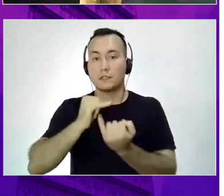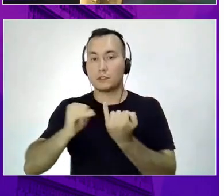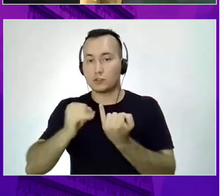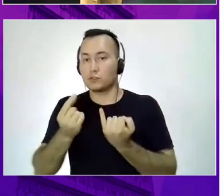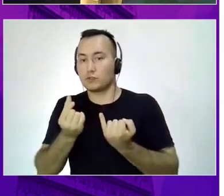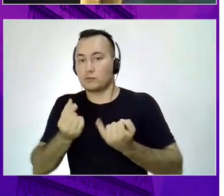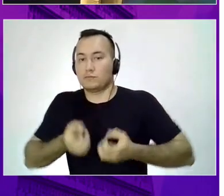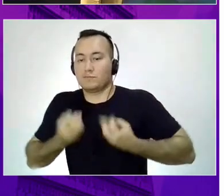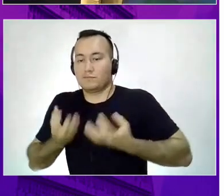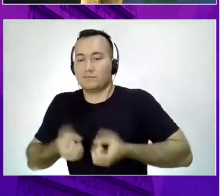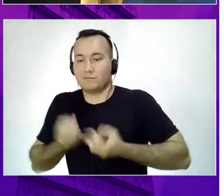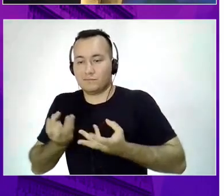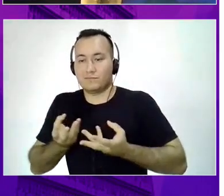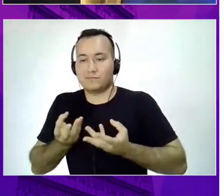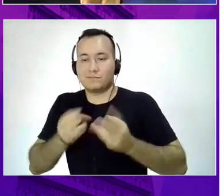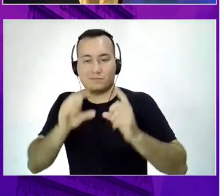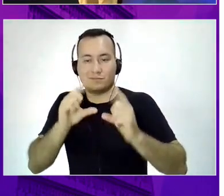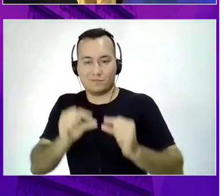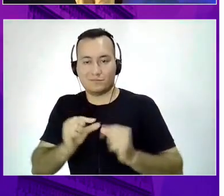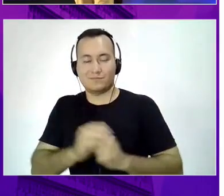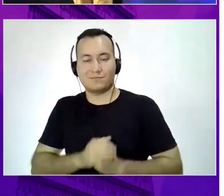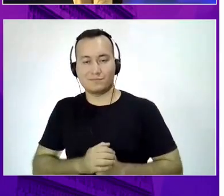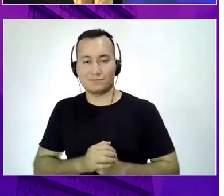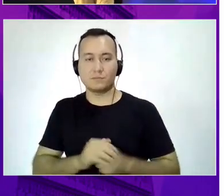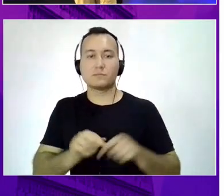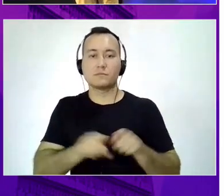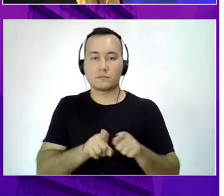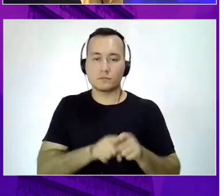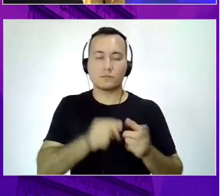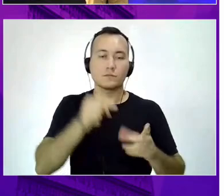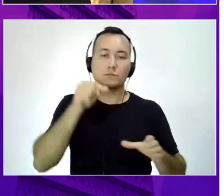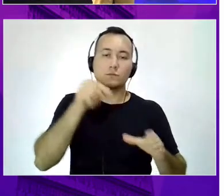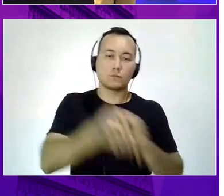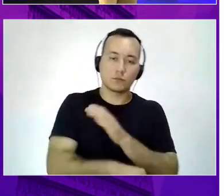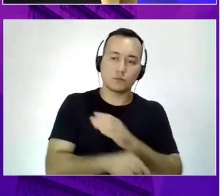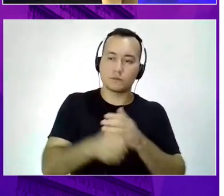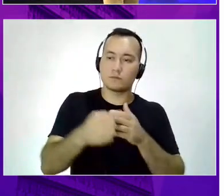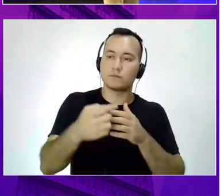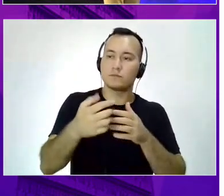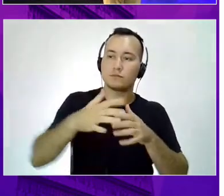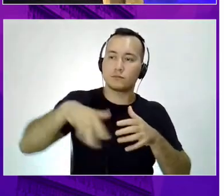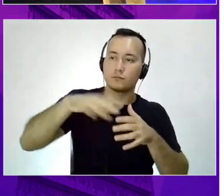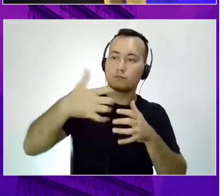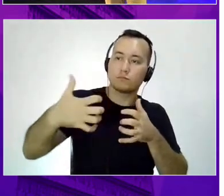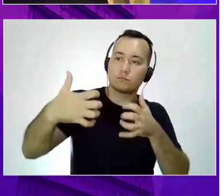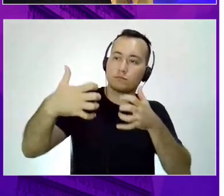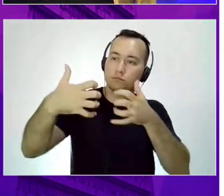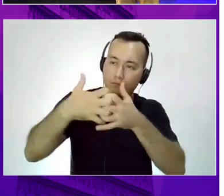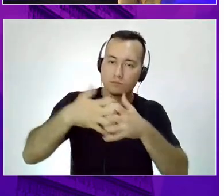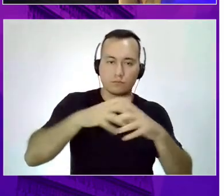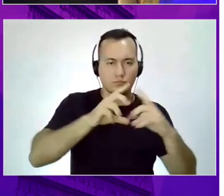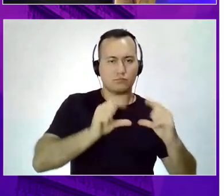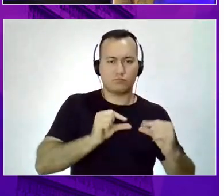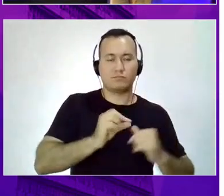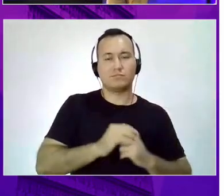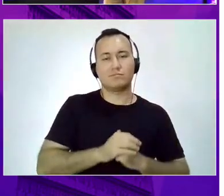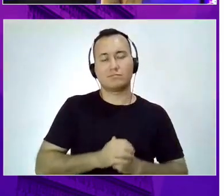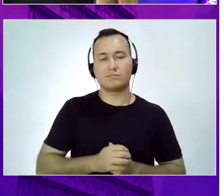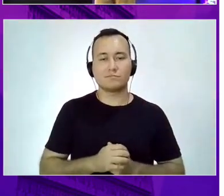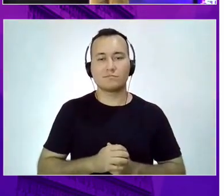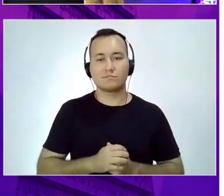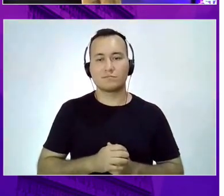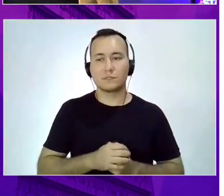transação e diminuindo ali aspectos de complexidade e acoplamento. E na solução 2,